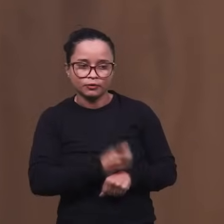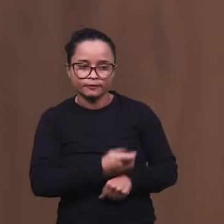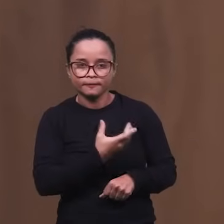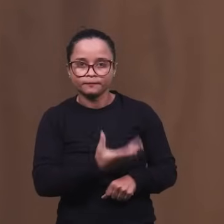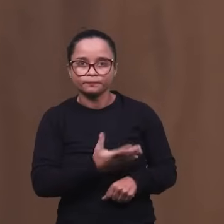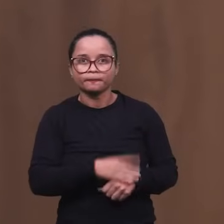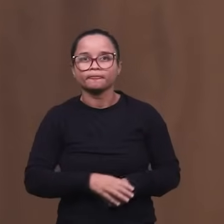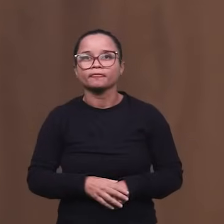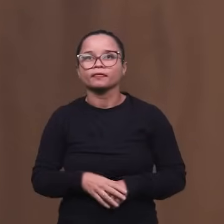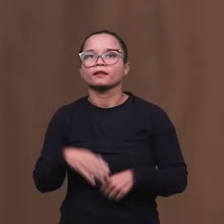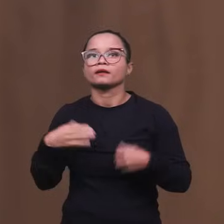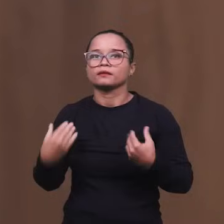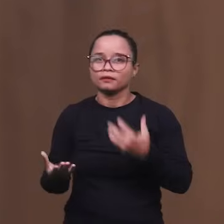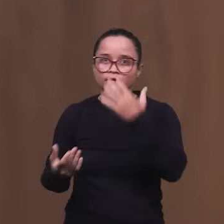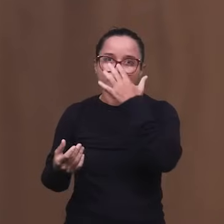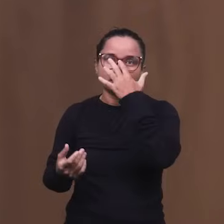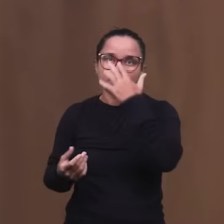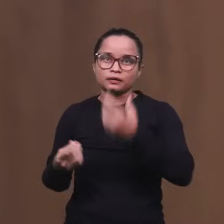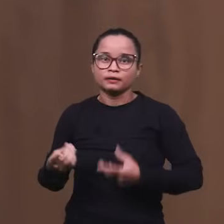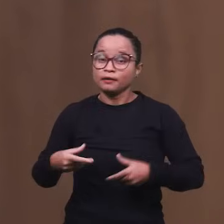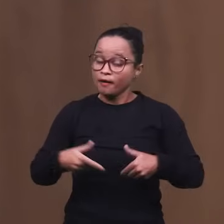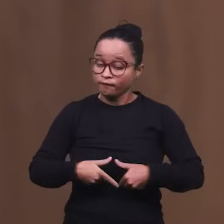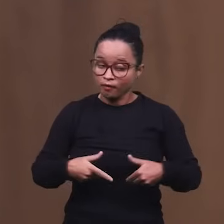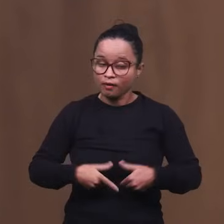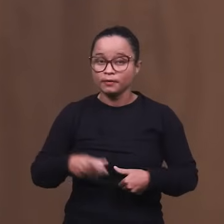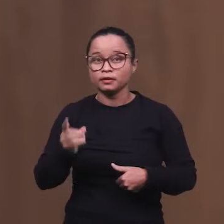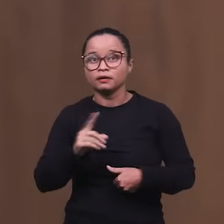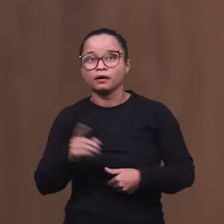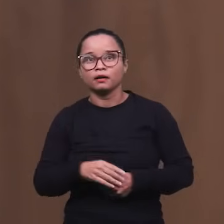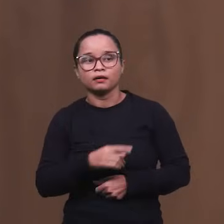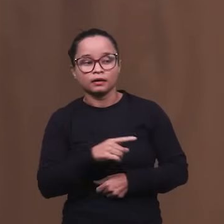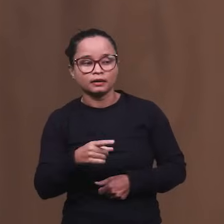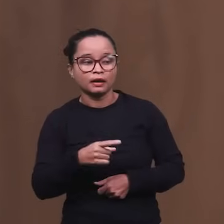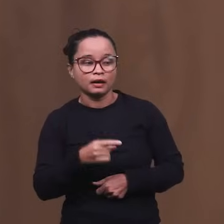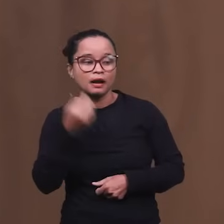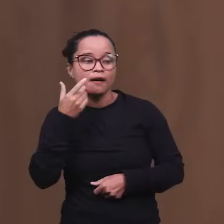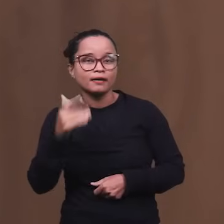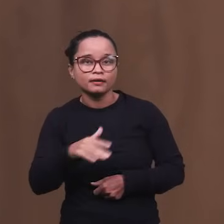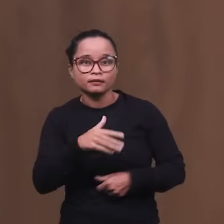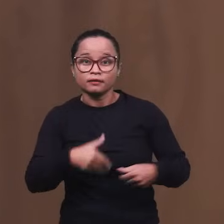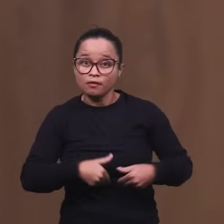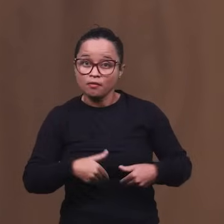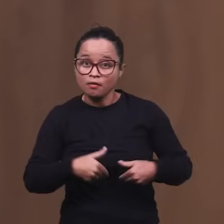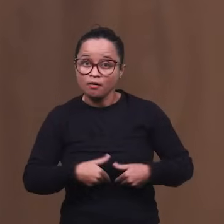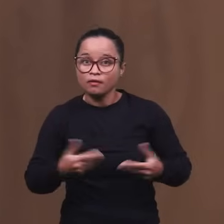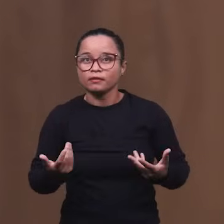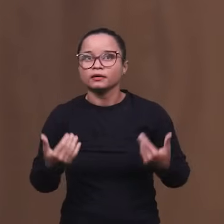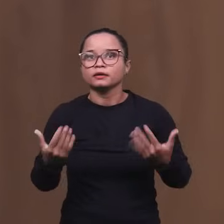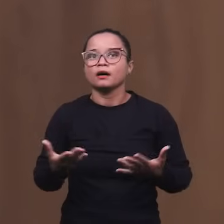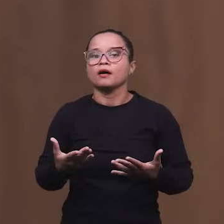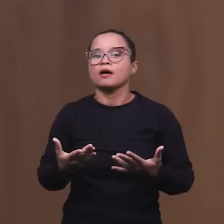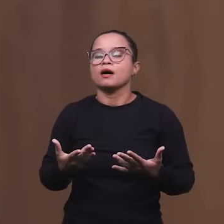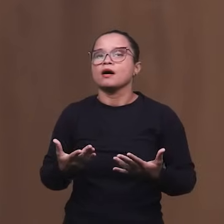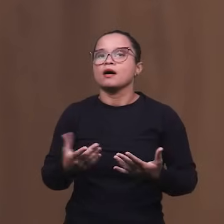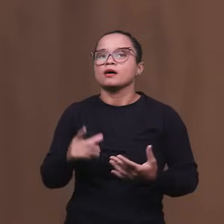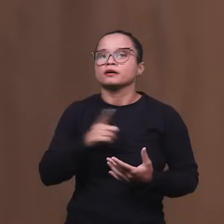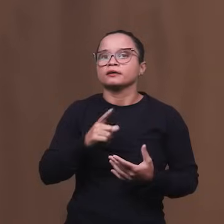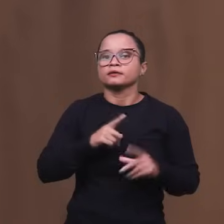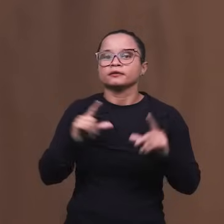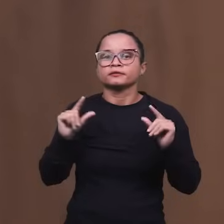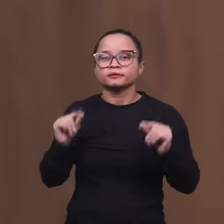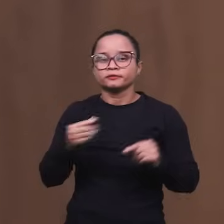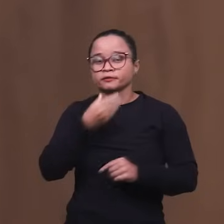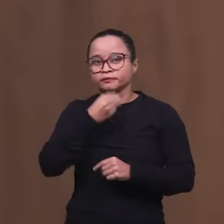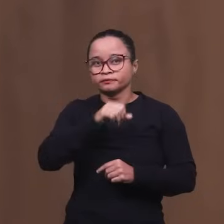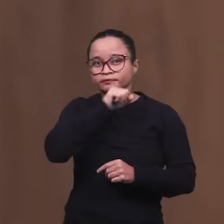pirraça, daqui a pouco ela manda em casa. Agora, se é fome, não. A criança está com fome. Então, acho que a palavra que é chave aí